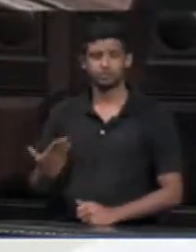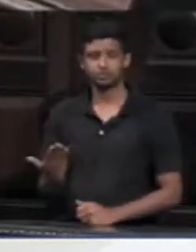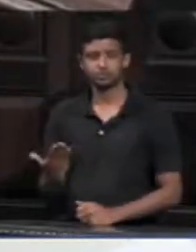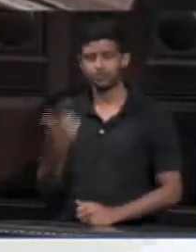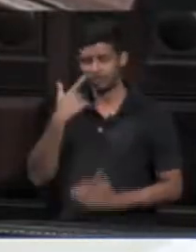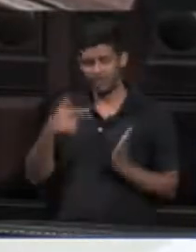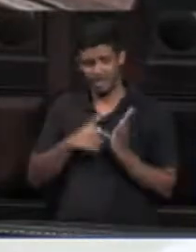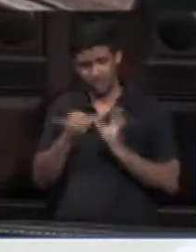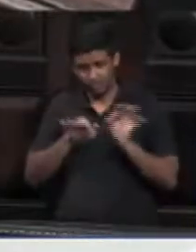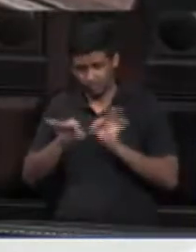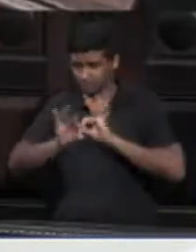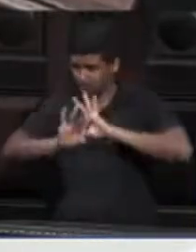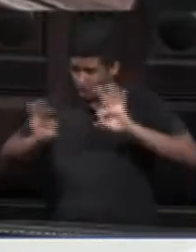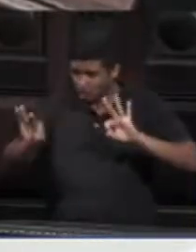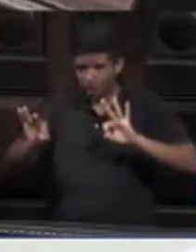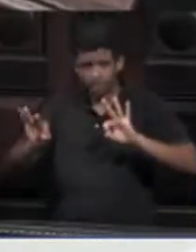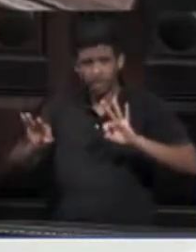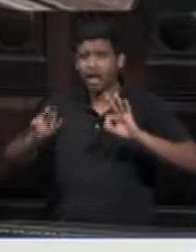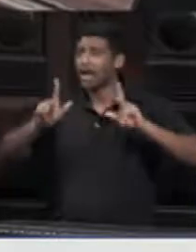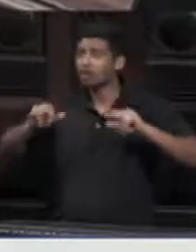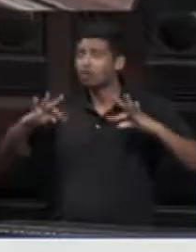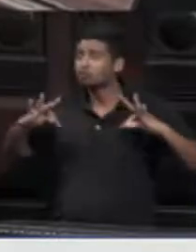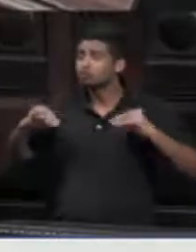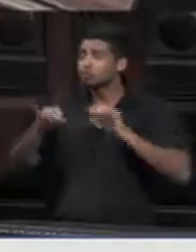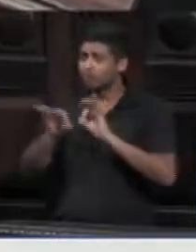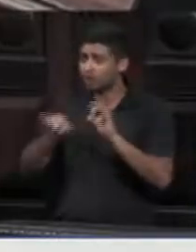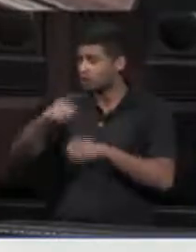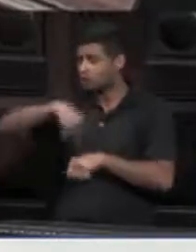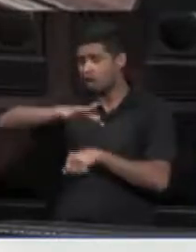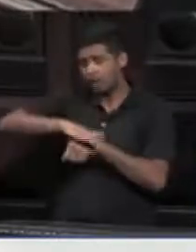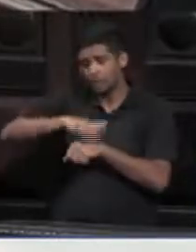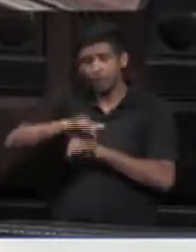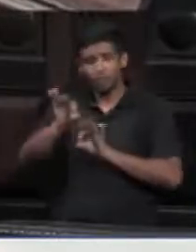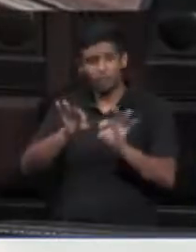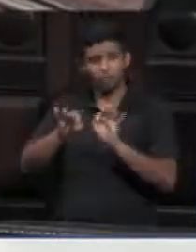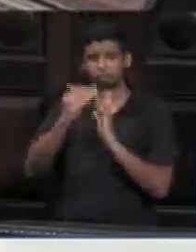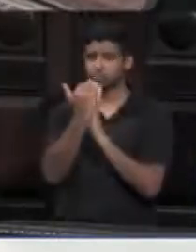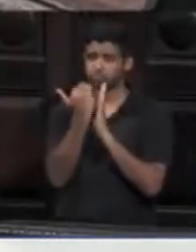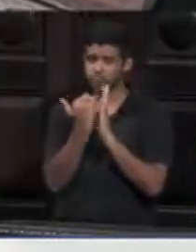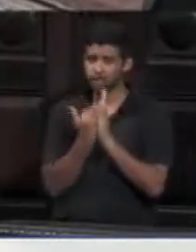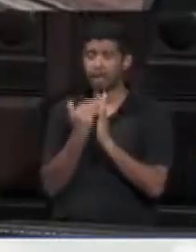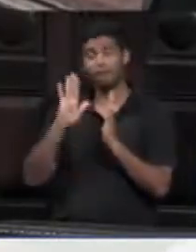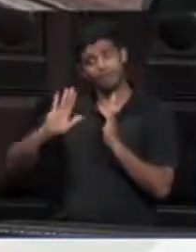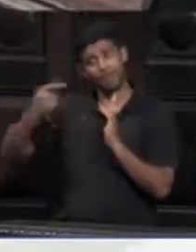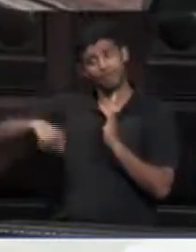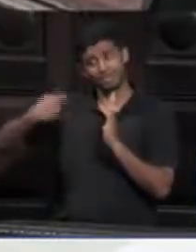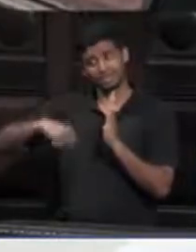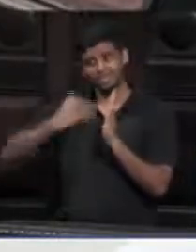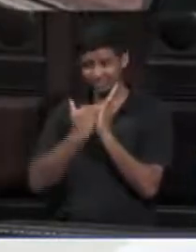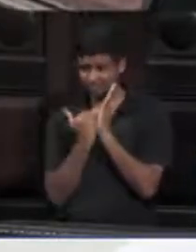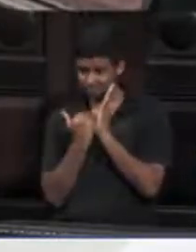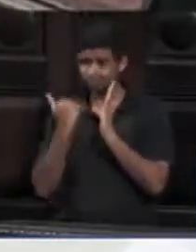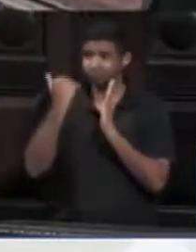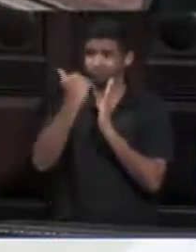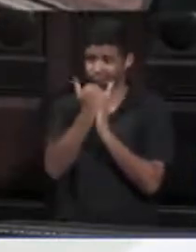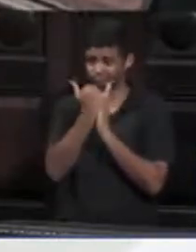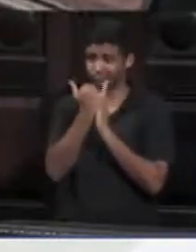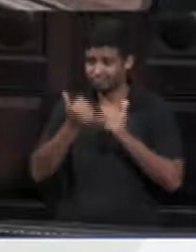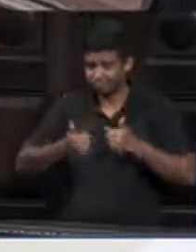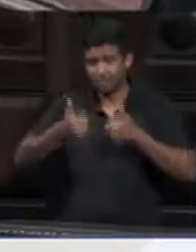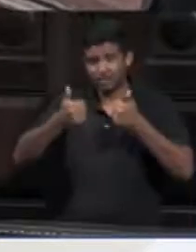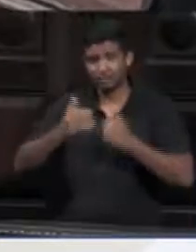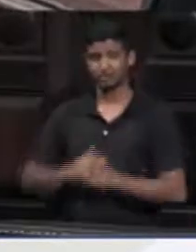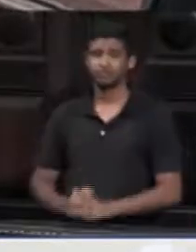ótimo, excelente, como todo projeto poderá ser melhorado. Mas eu acho que há avanços muito importantes que justificam que a gente vote